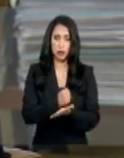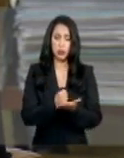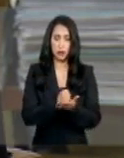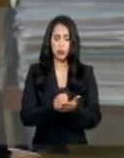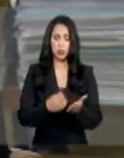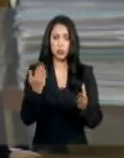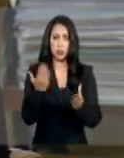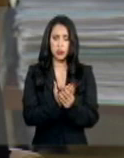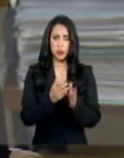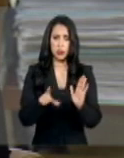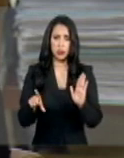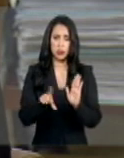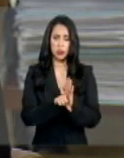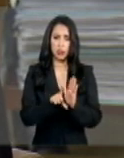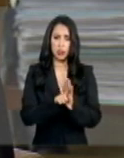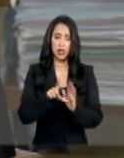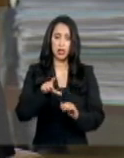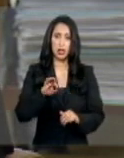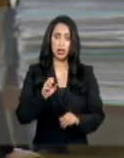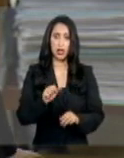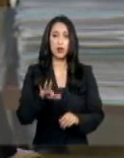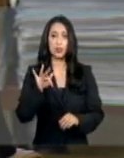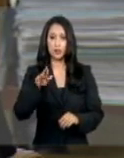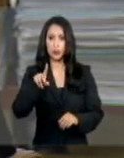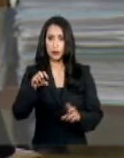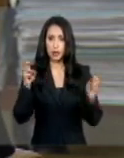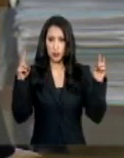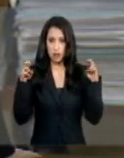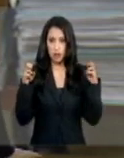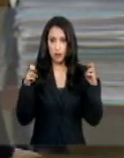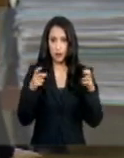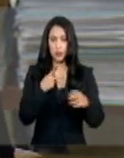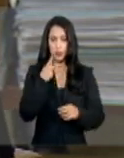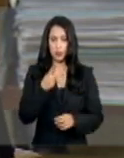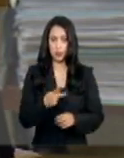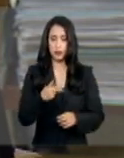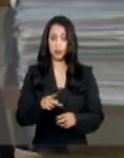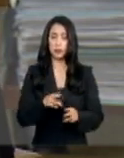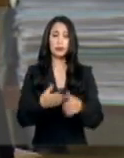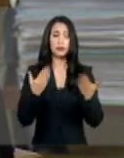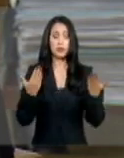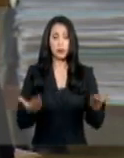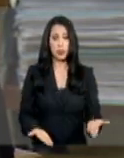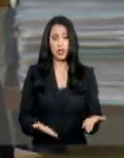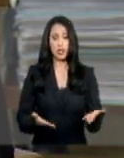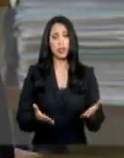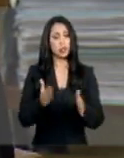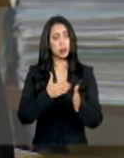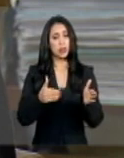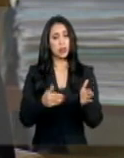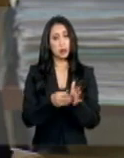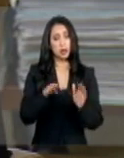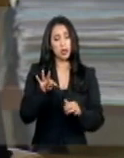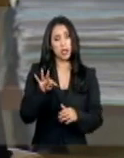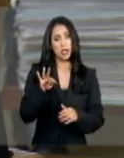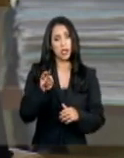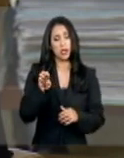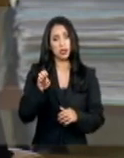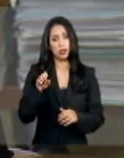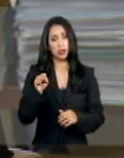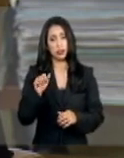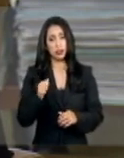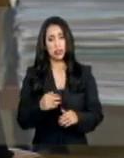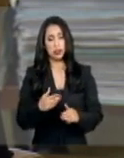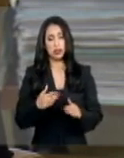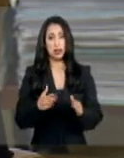disse o eminente ministro luiz fux aspas é por essa razão que tem pleno cabimento a tese da delimitação